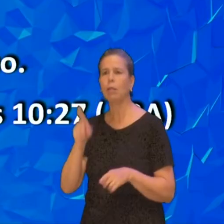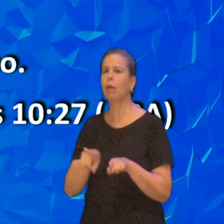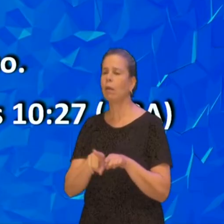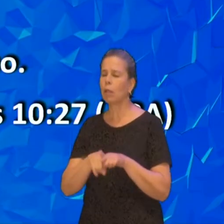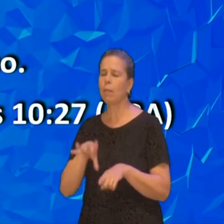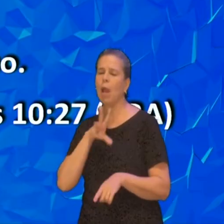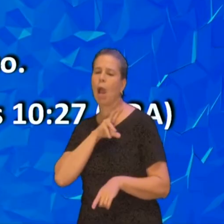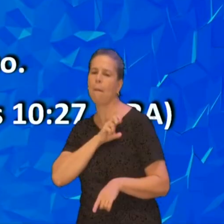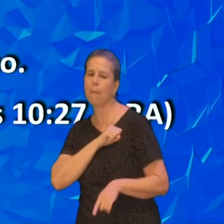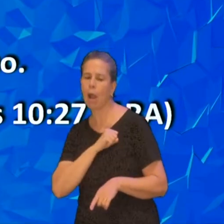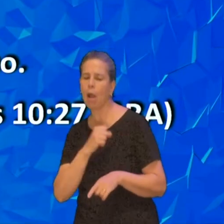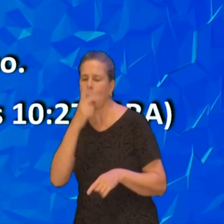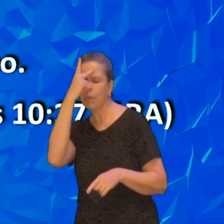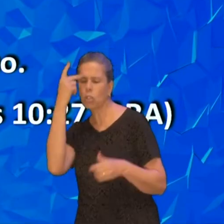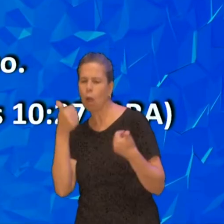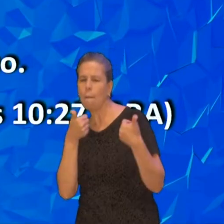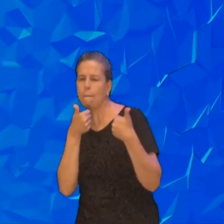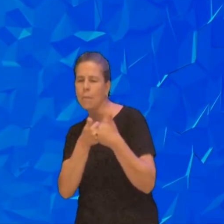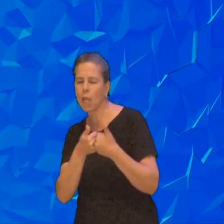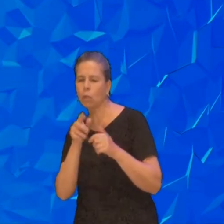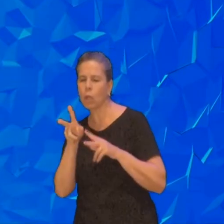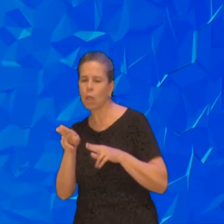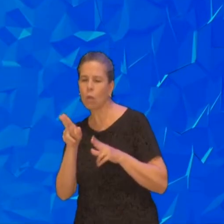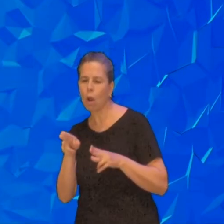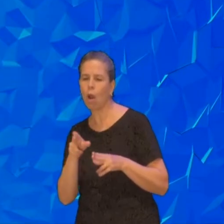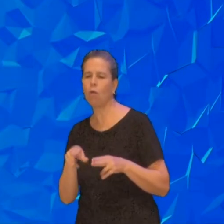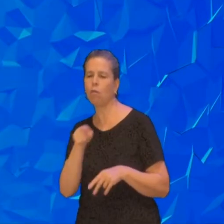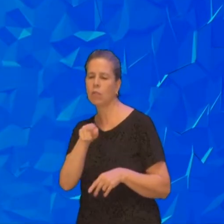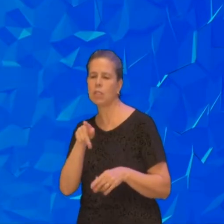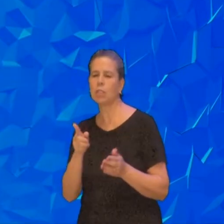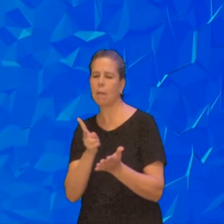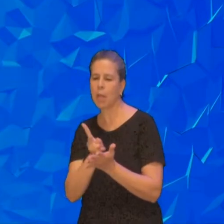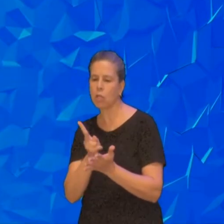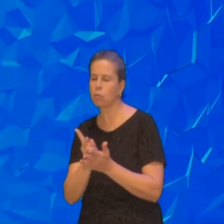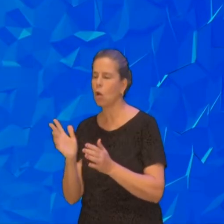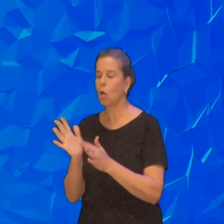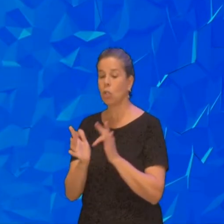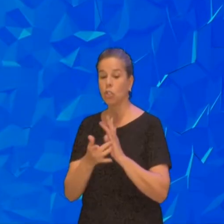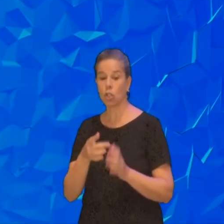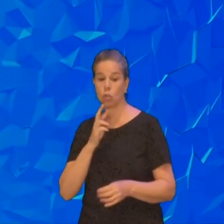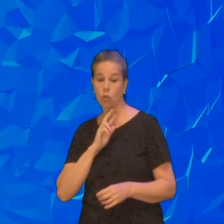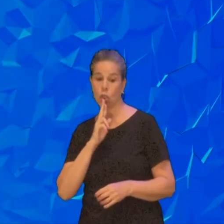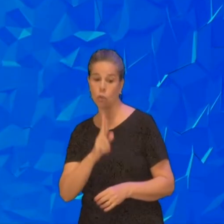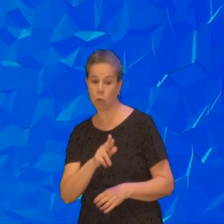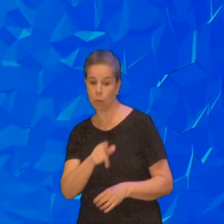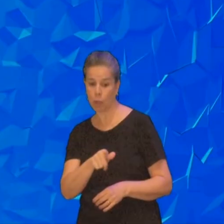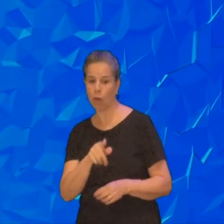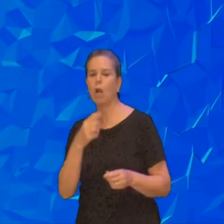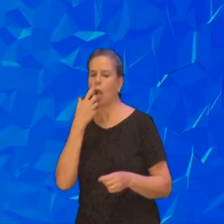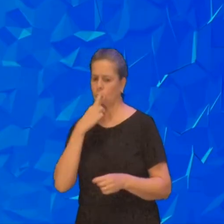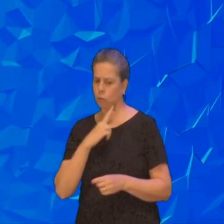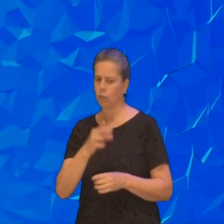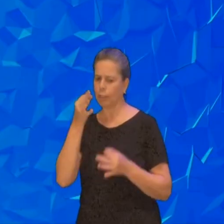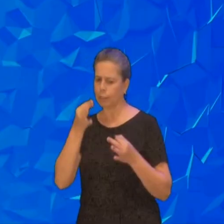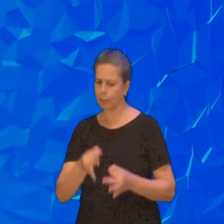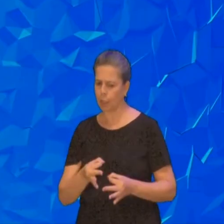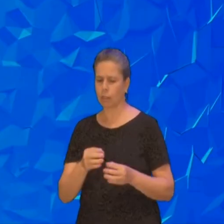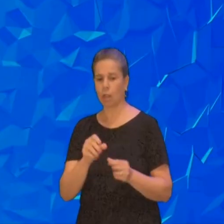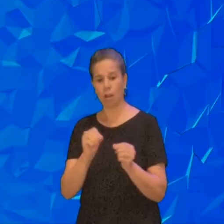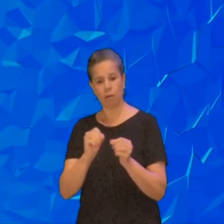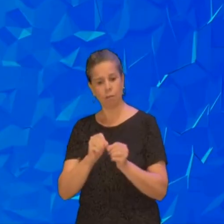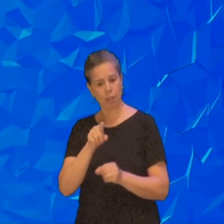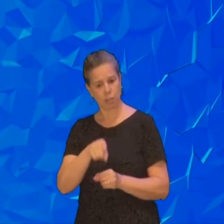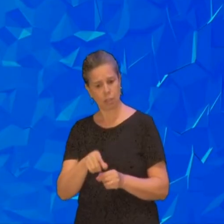amarás o teu próximo como a ti mesmo. Então Jesus lhe disse: respondeste corretamente, faze isto